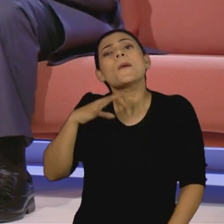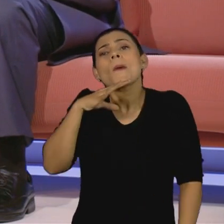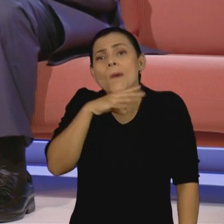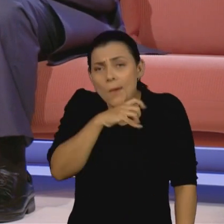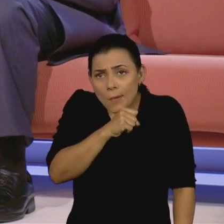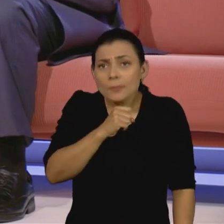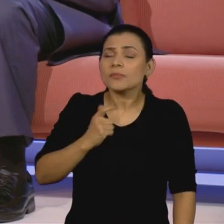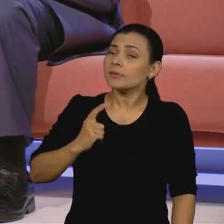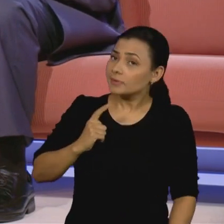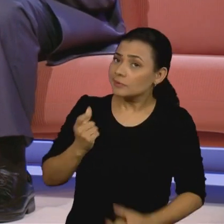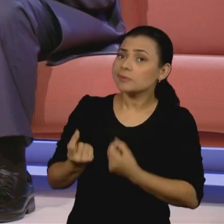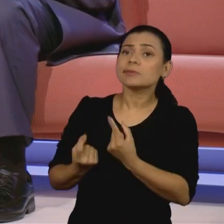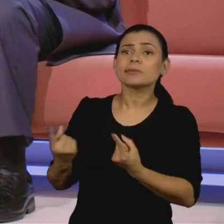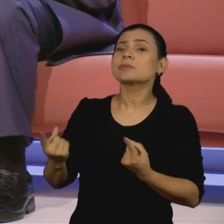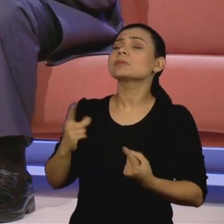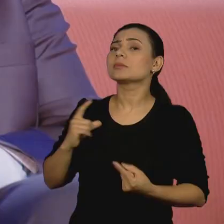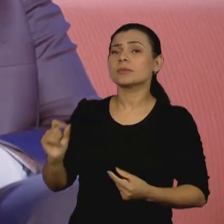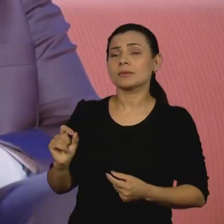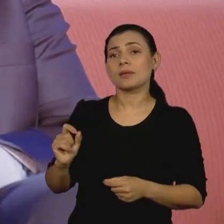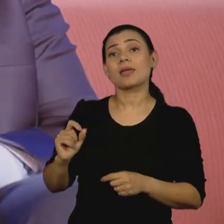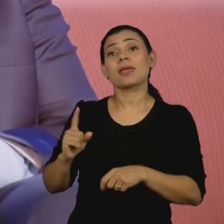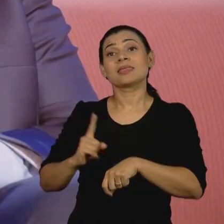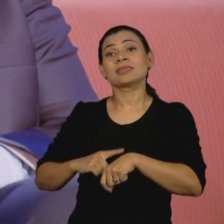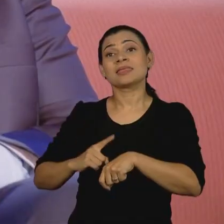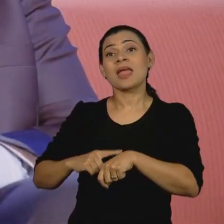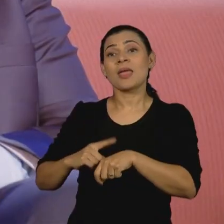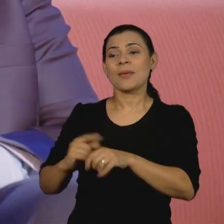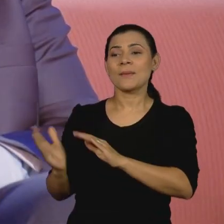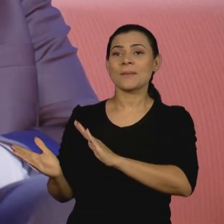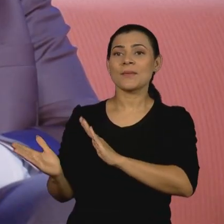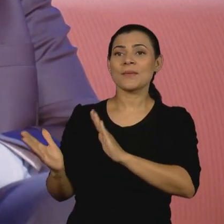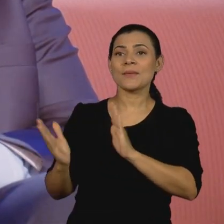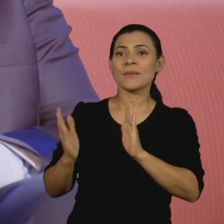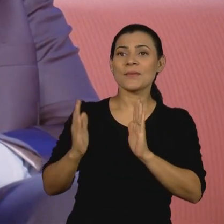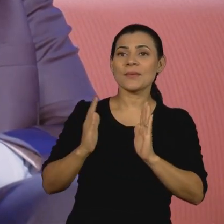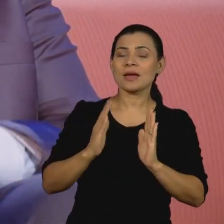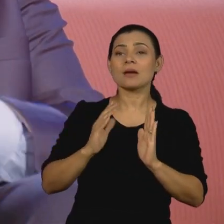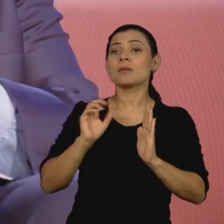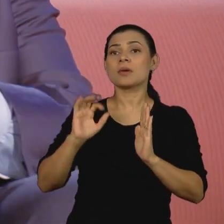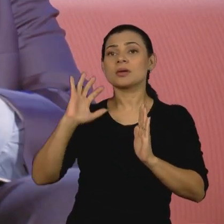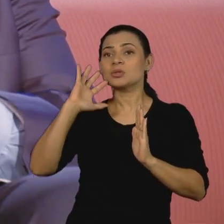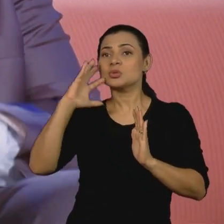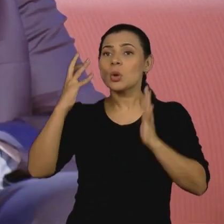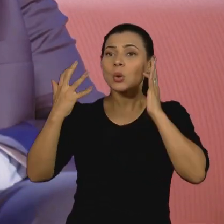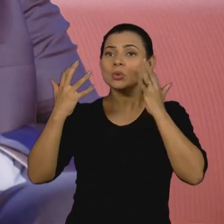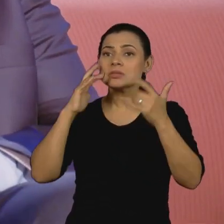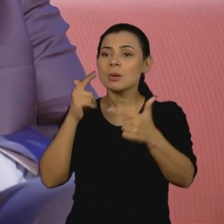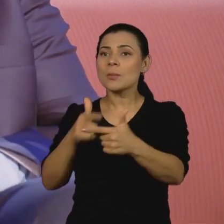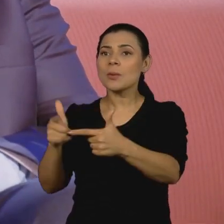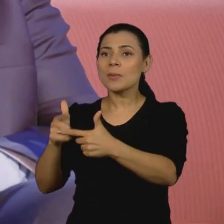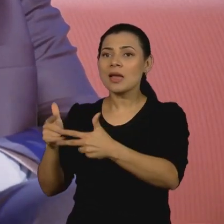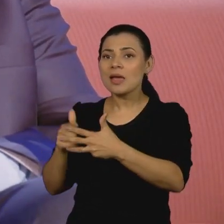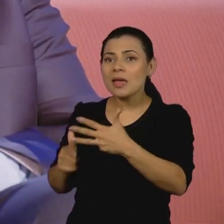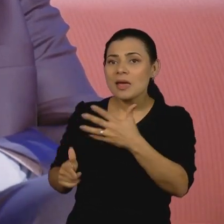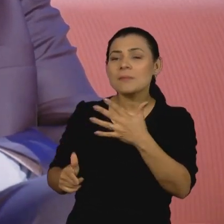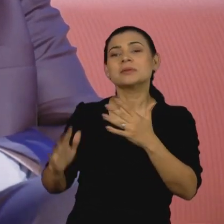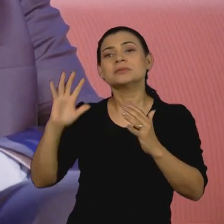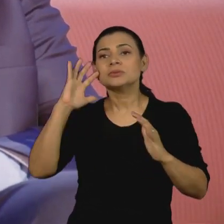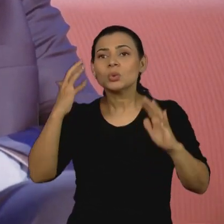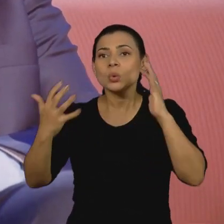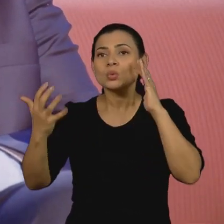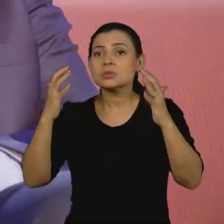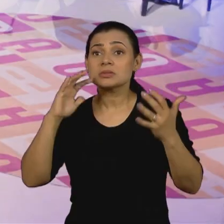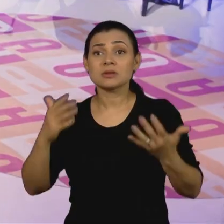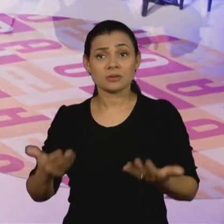óbvio que vem a questão do tempo de solução das demandas que são levadas para o judiciário,